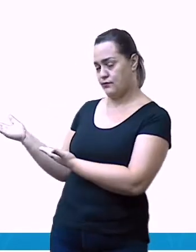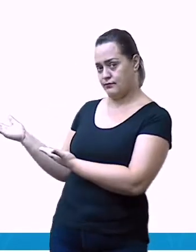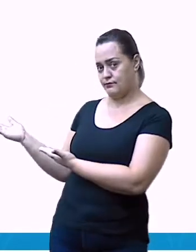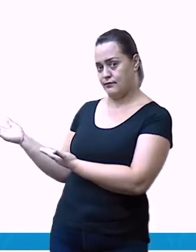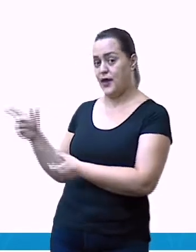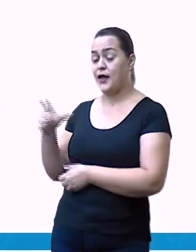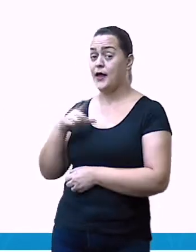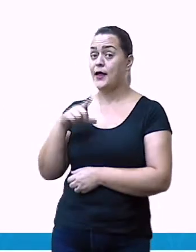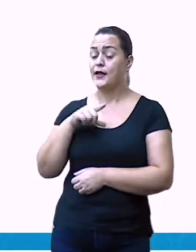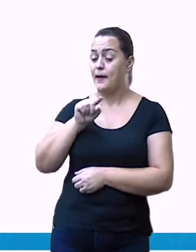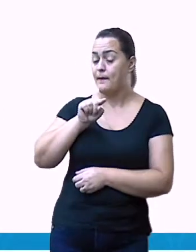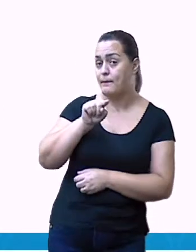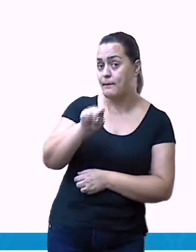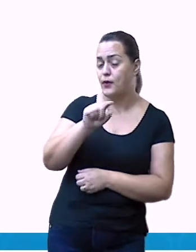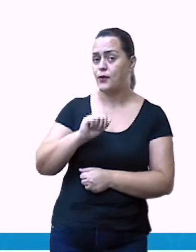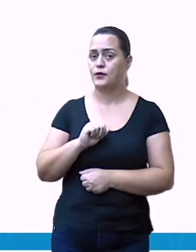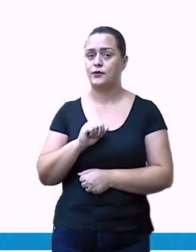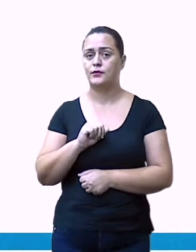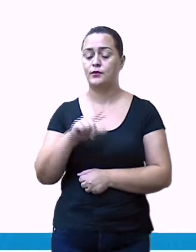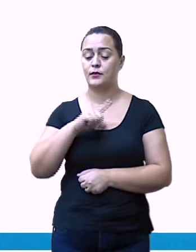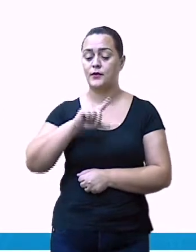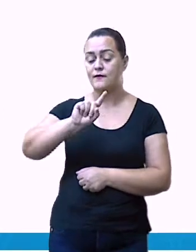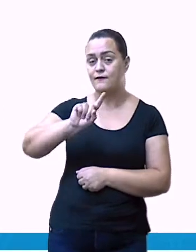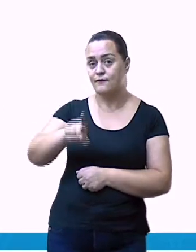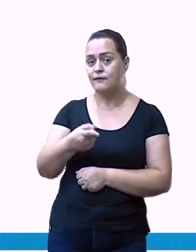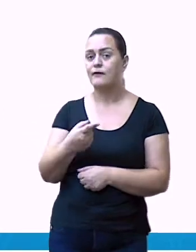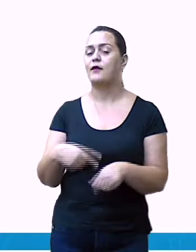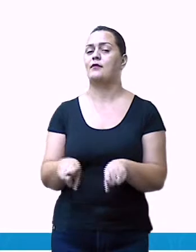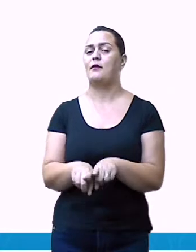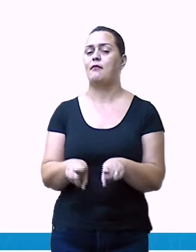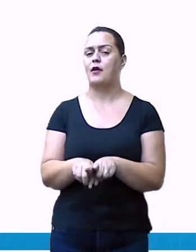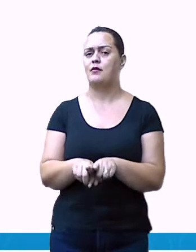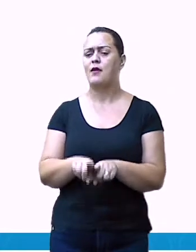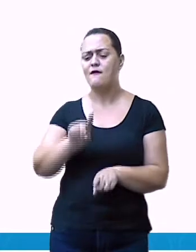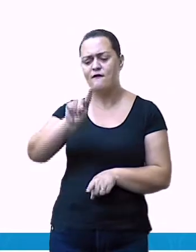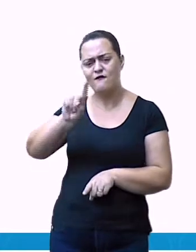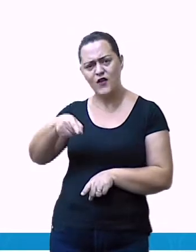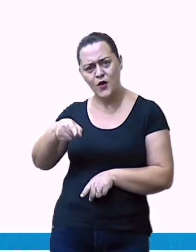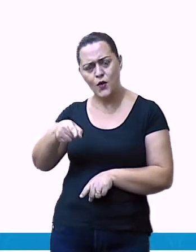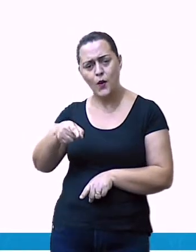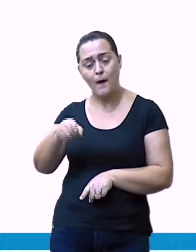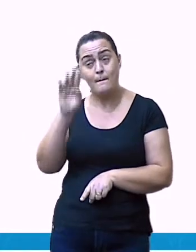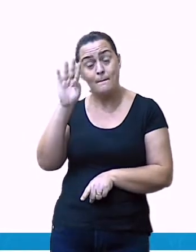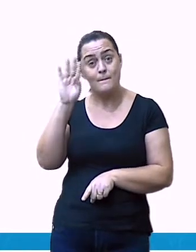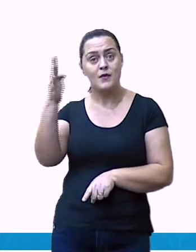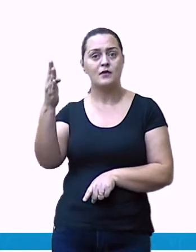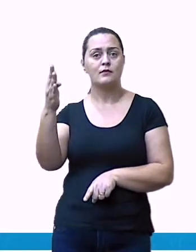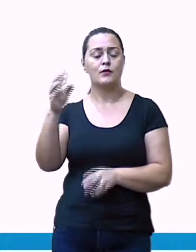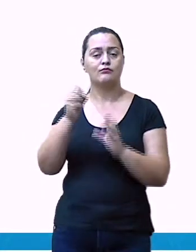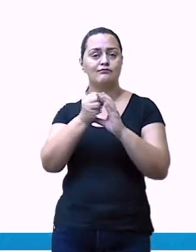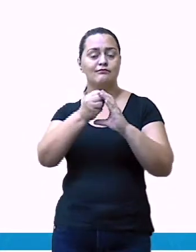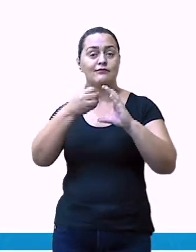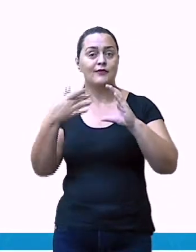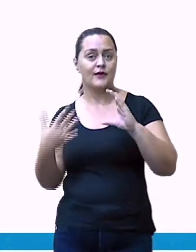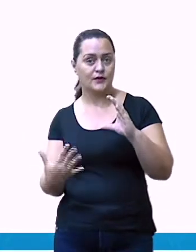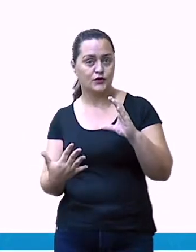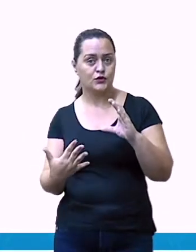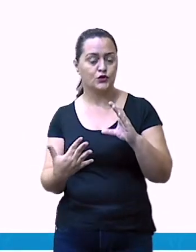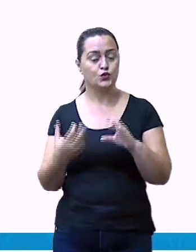ponto, ele tem a vírgula, que é a principal característica de um número decimal. O número aqui escrito